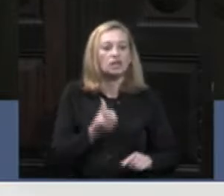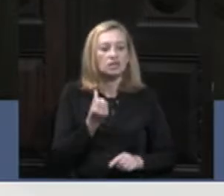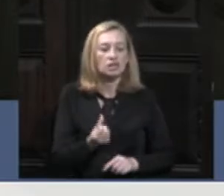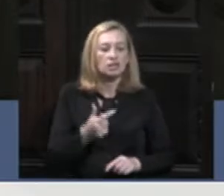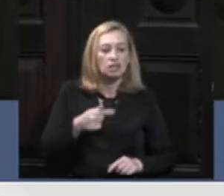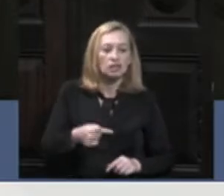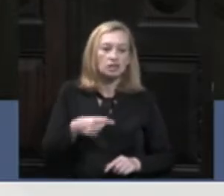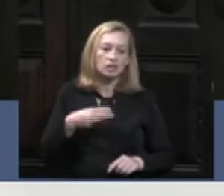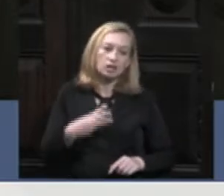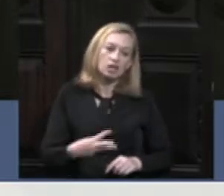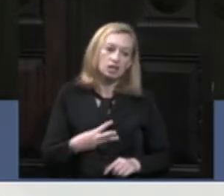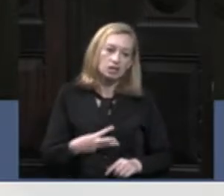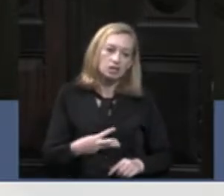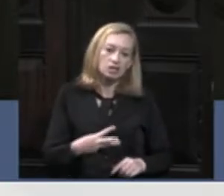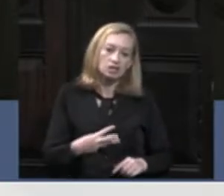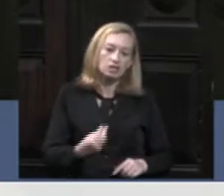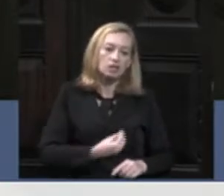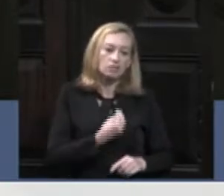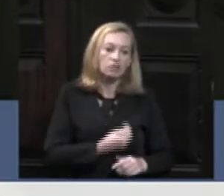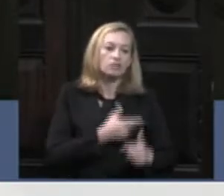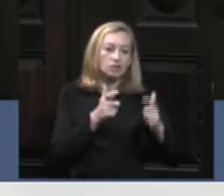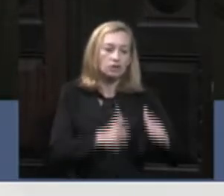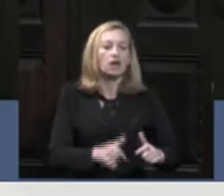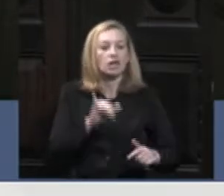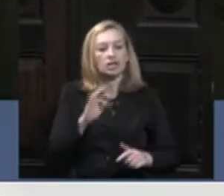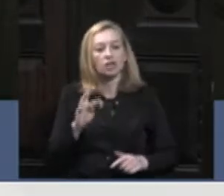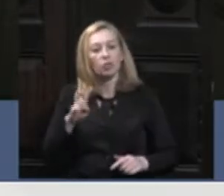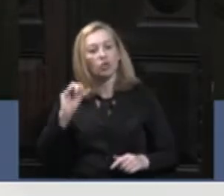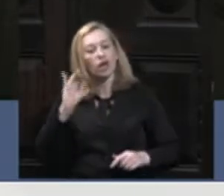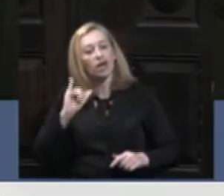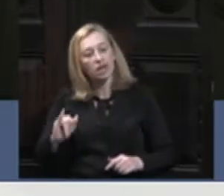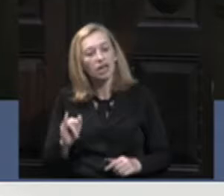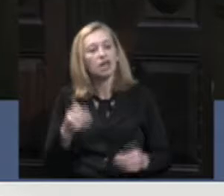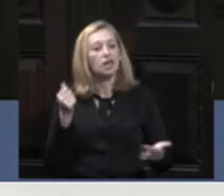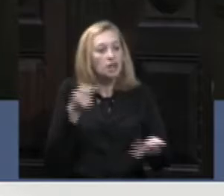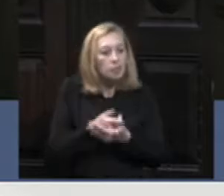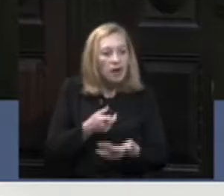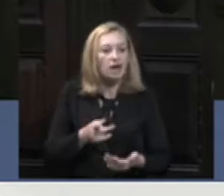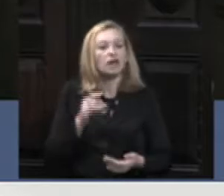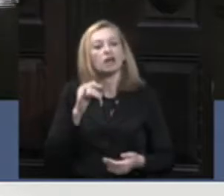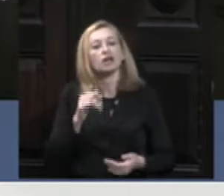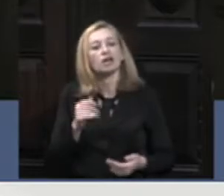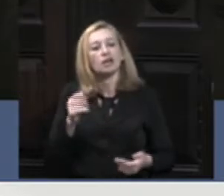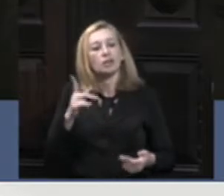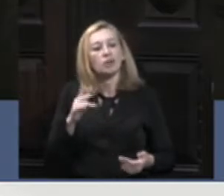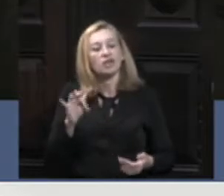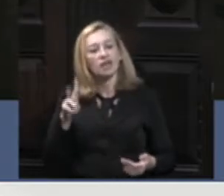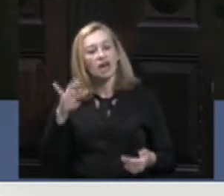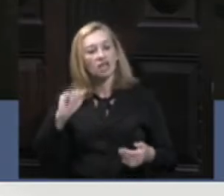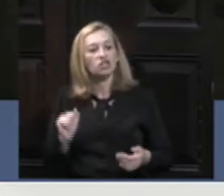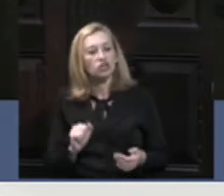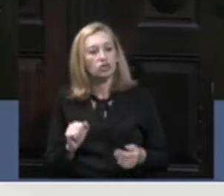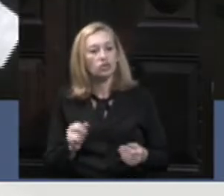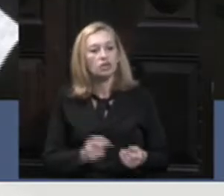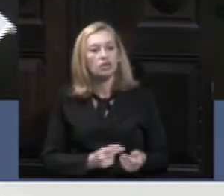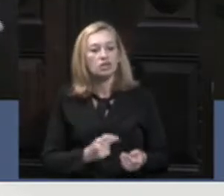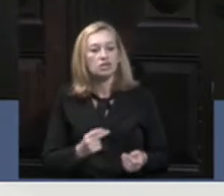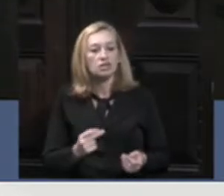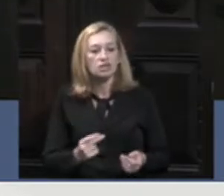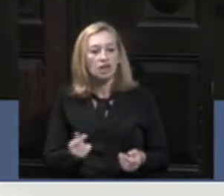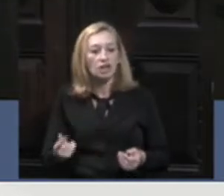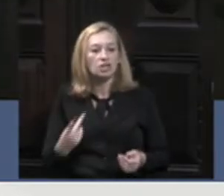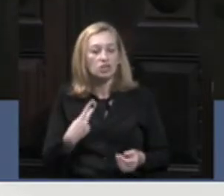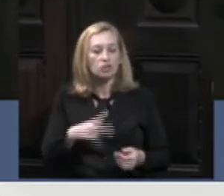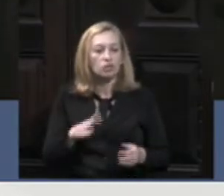de moradores do 4º distrito de Itaboraí, que pagam pedágio saindo de Itaboraí para dentro da própria Itaboraí, o que é uma